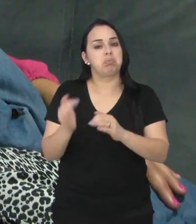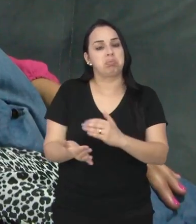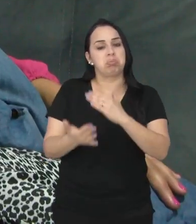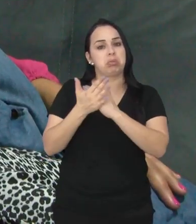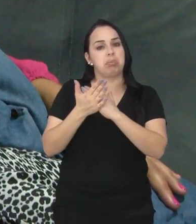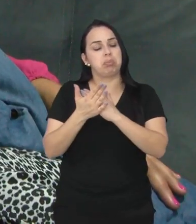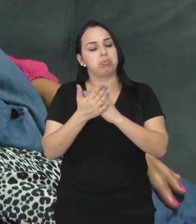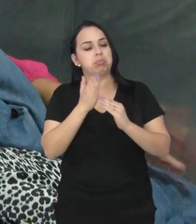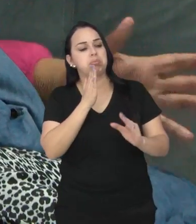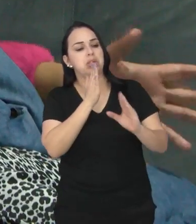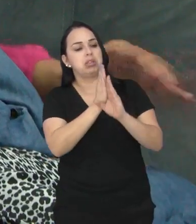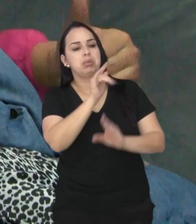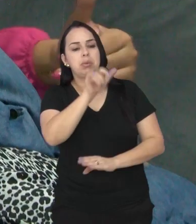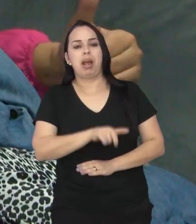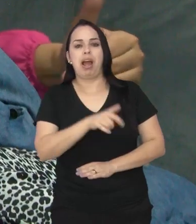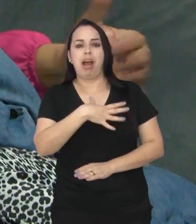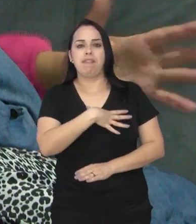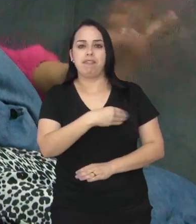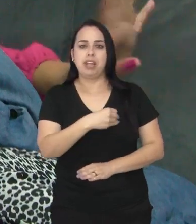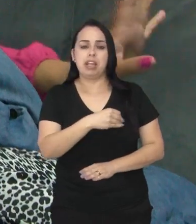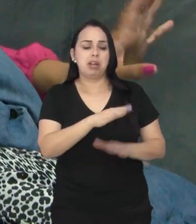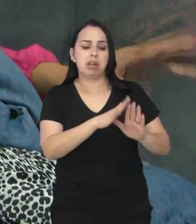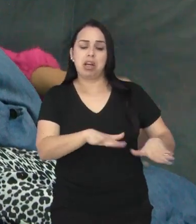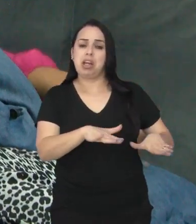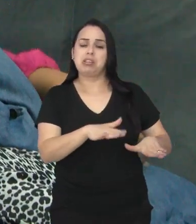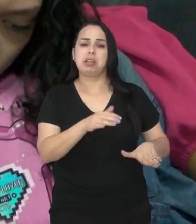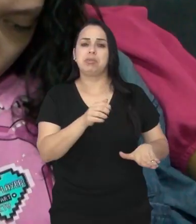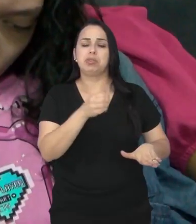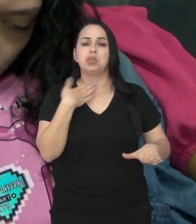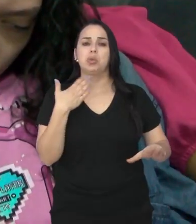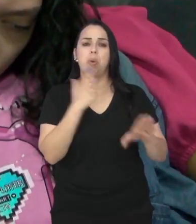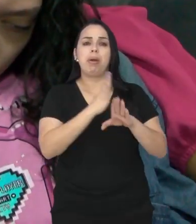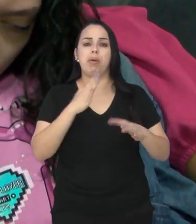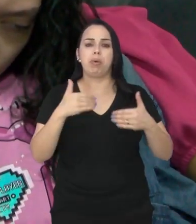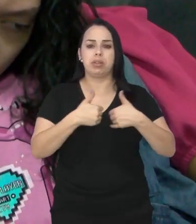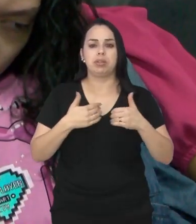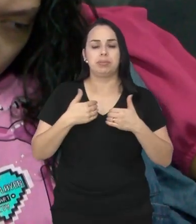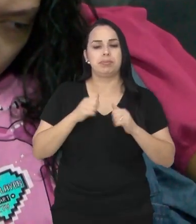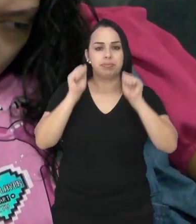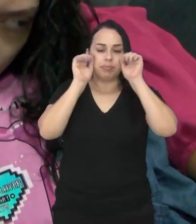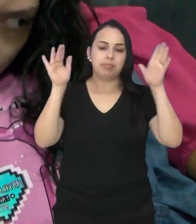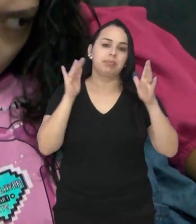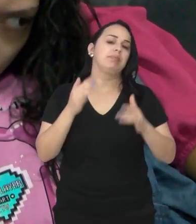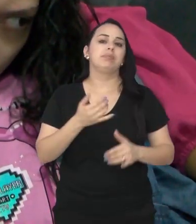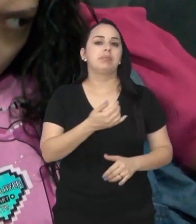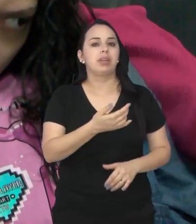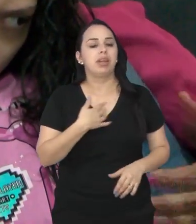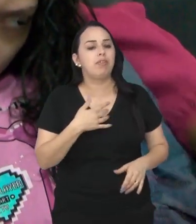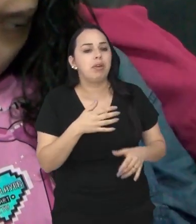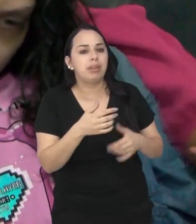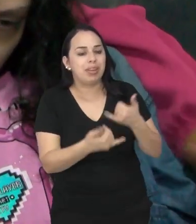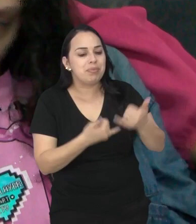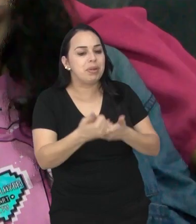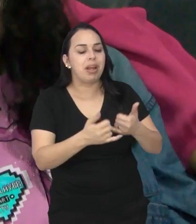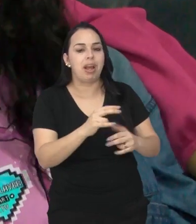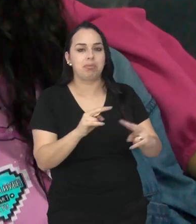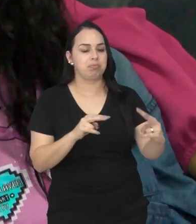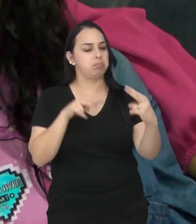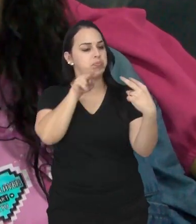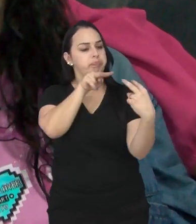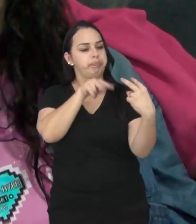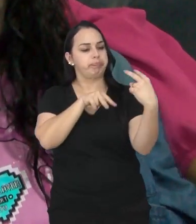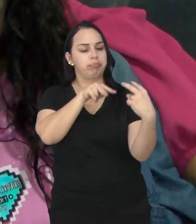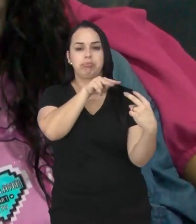internet para identificar o autismo da filha, ainda criança. Ela chegou para mim e eu fui brincar com ela, já não olhava para